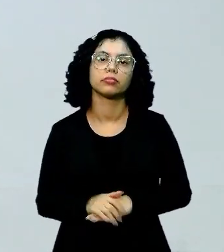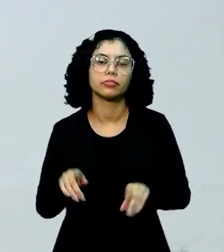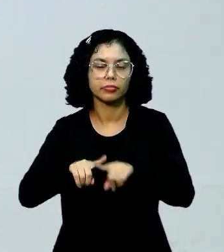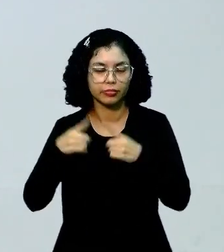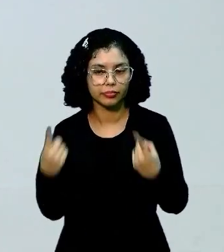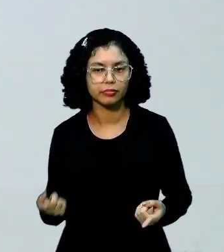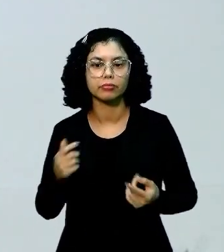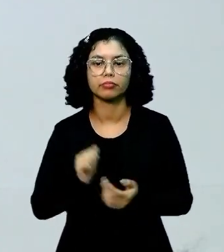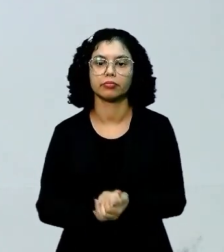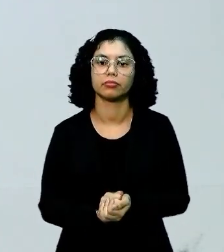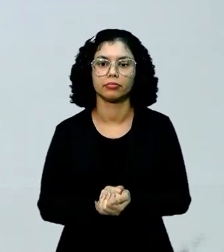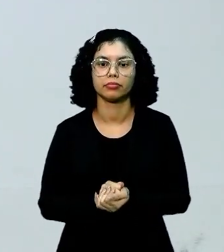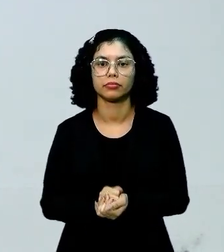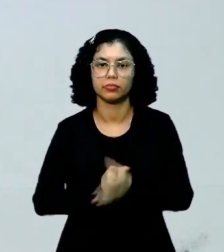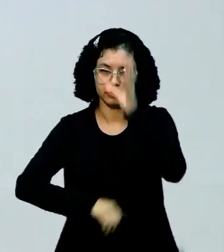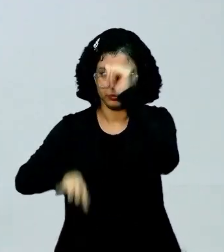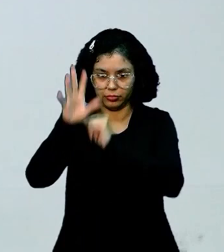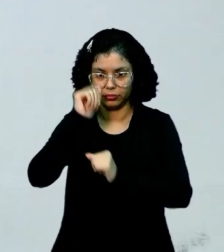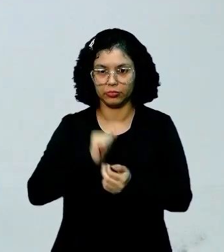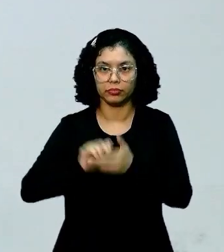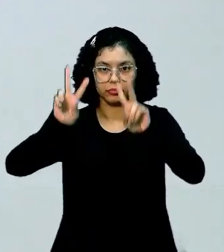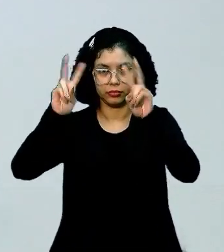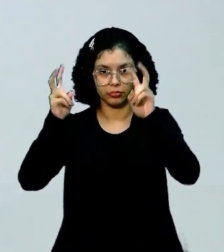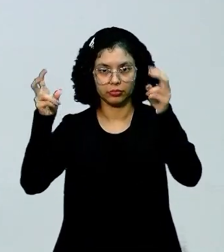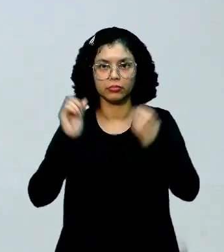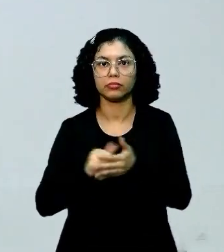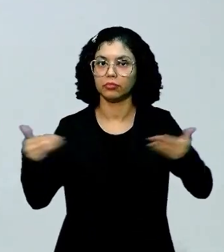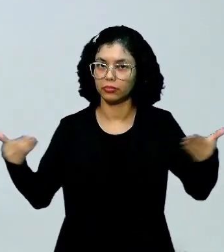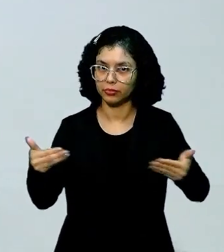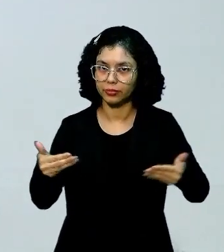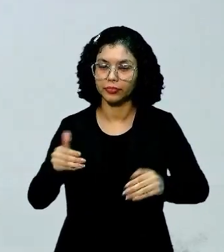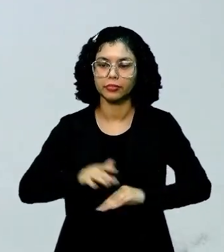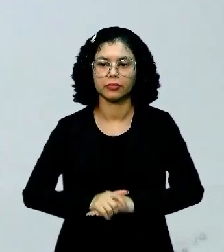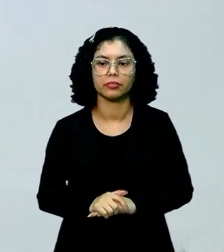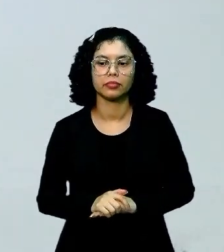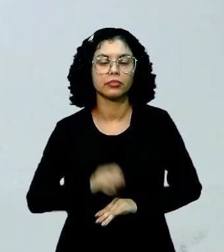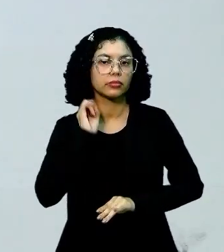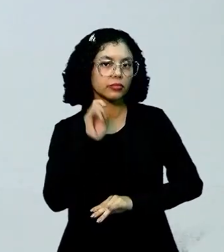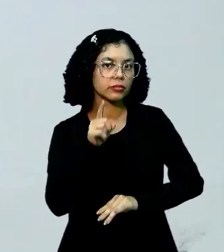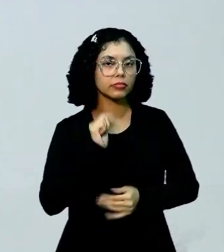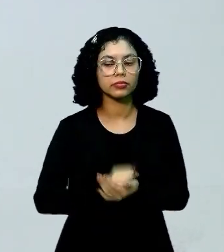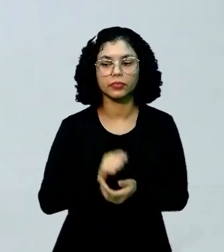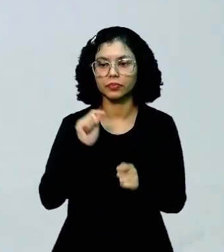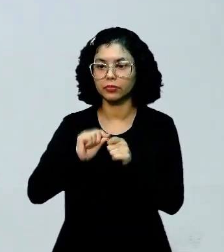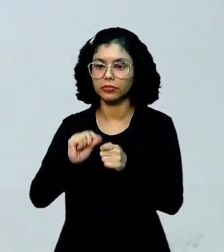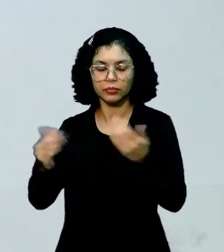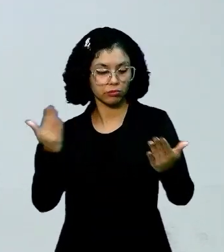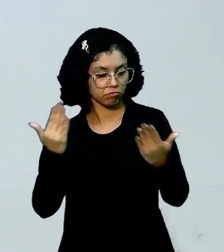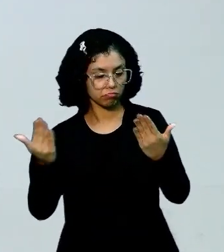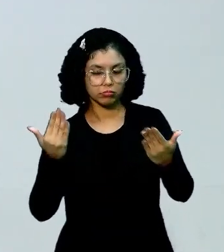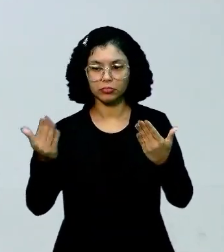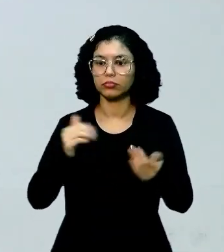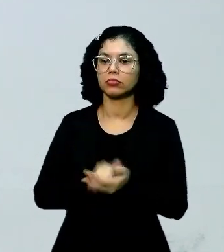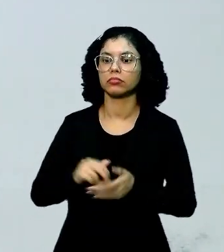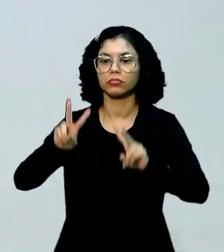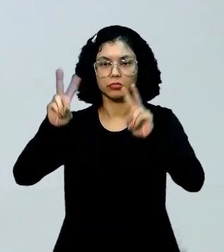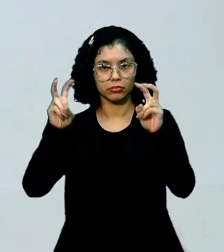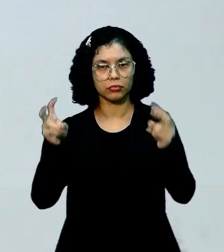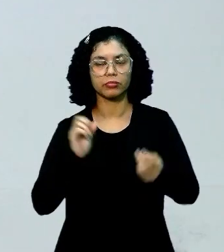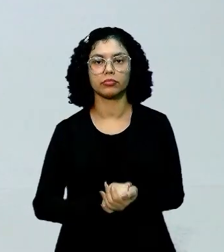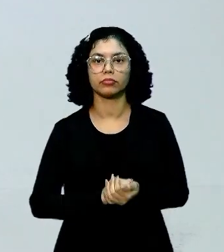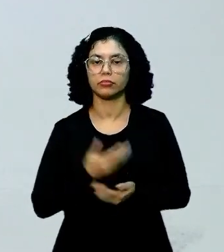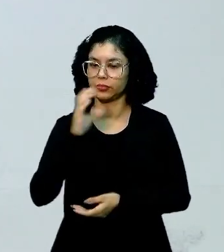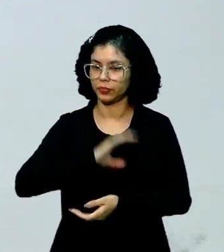mas é um conhecimento, é um tema atual. Então, se você fazer essa associação, né, temática aí da